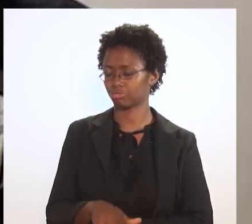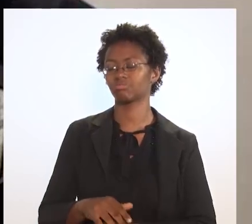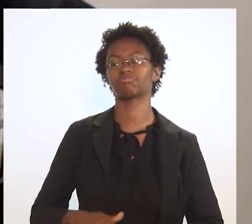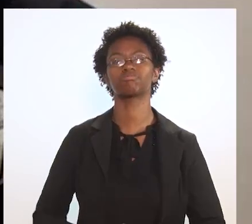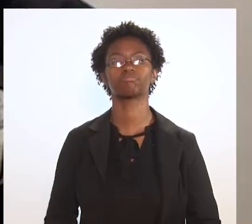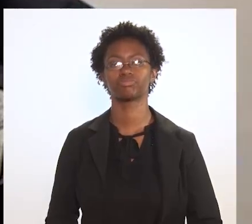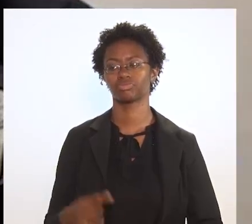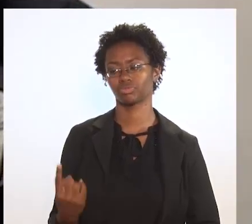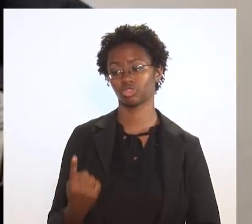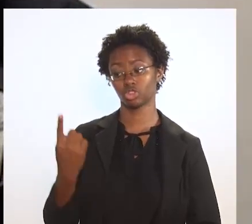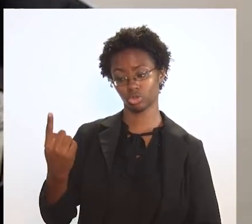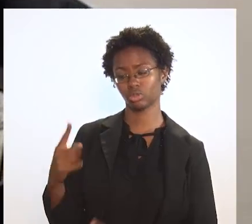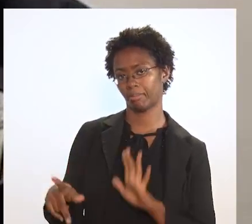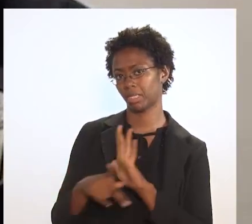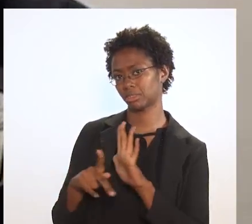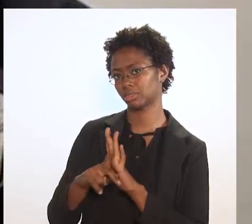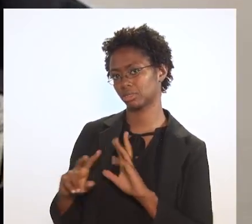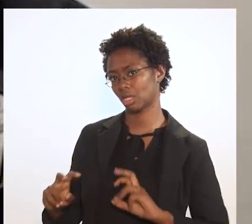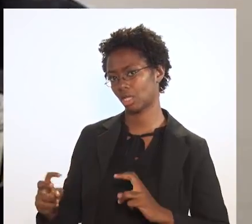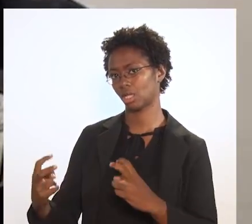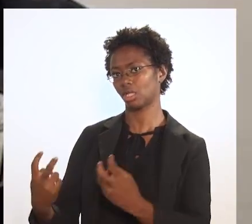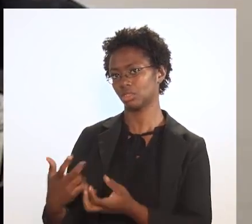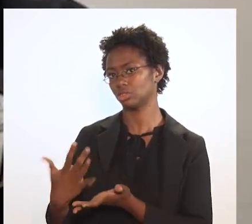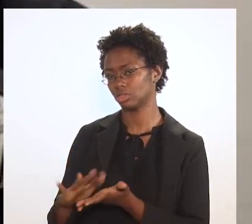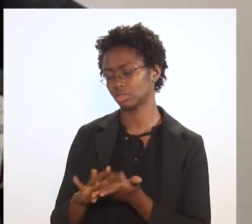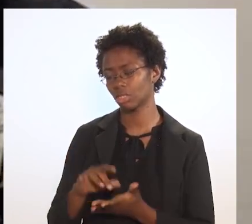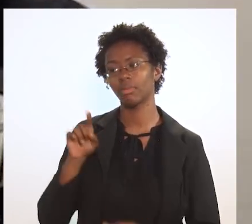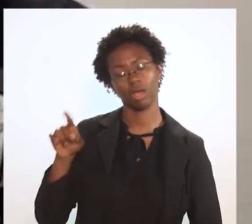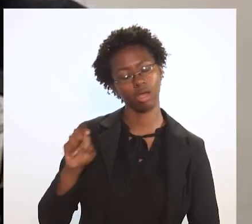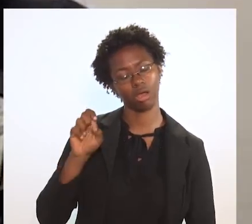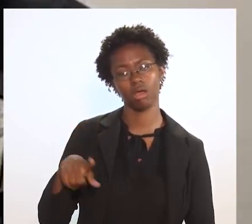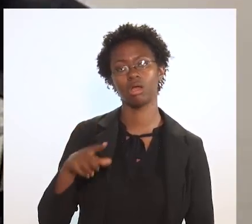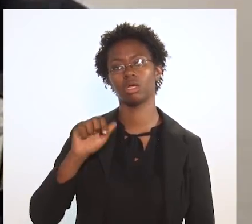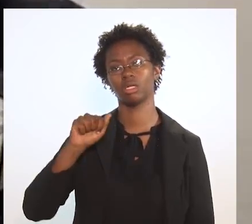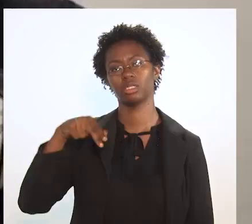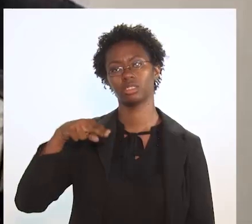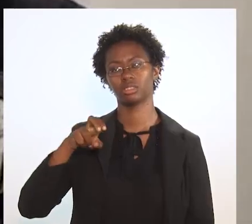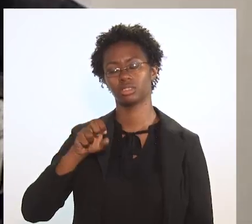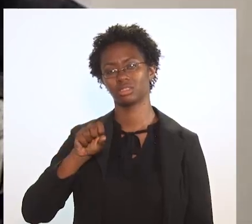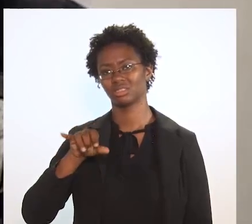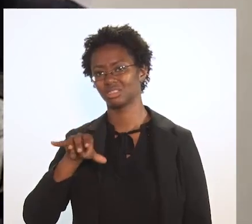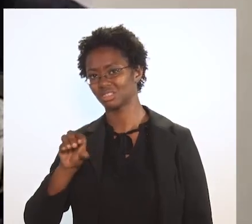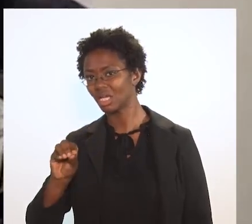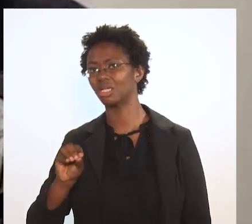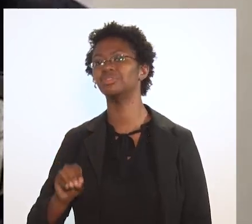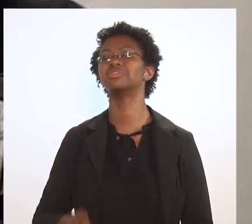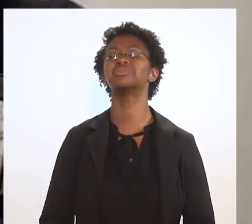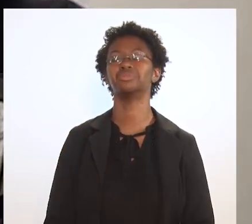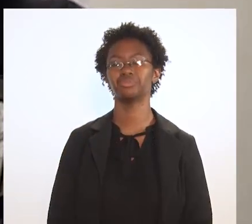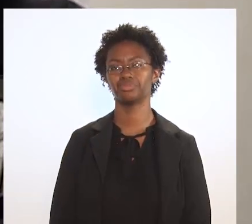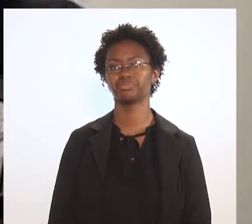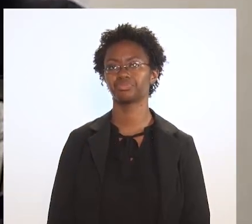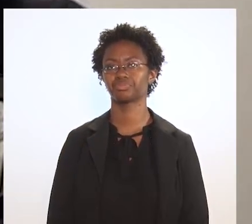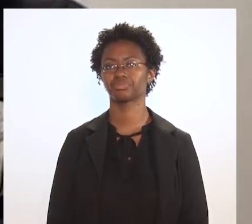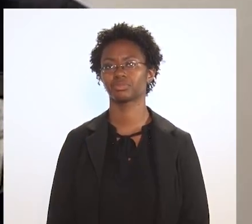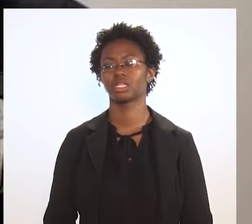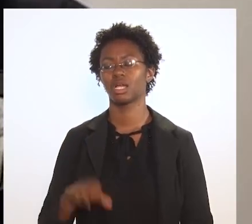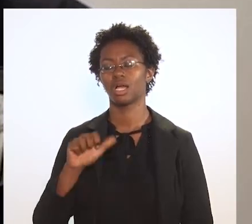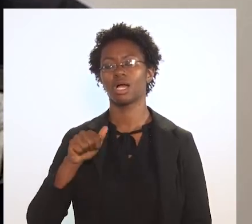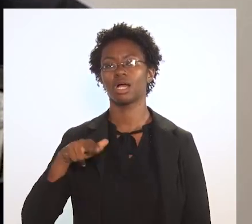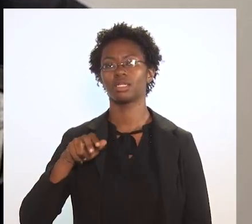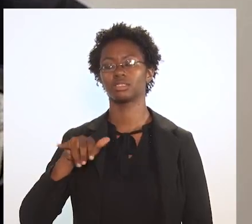tarde. E um dos integrantes dessa roda de samba era o Anésio do Cavaco, é o nosso Anésio do Partido em